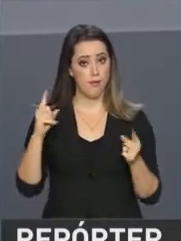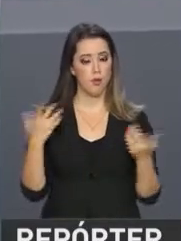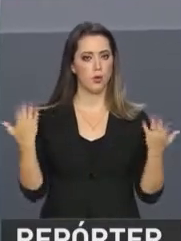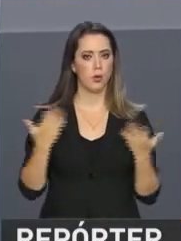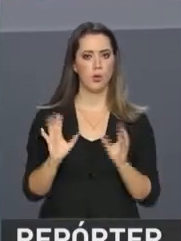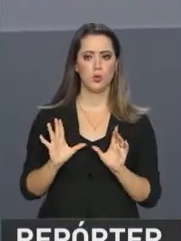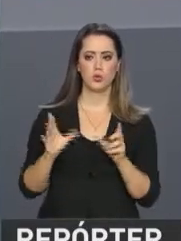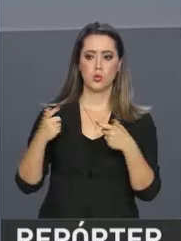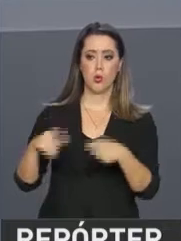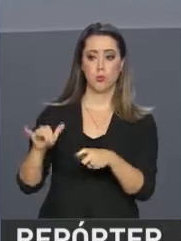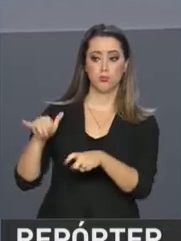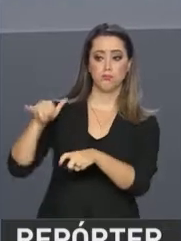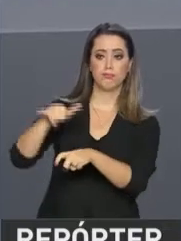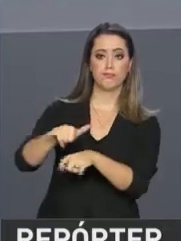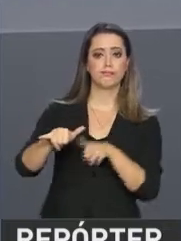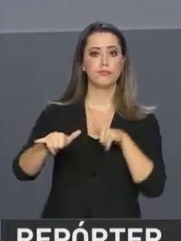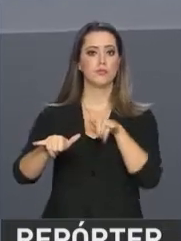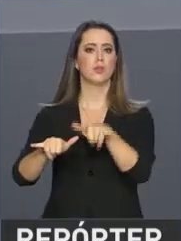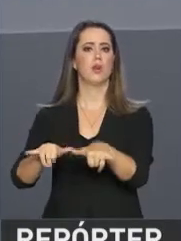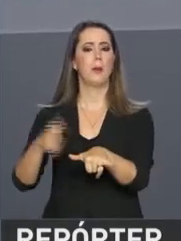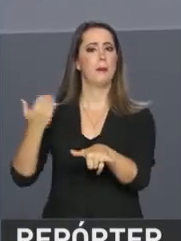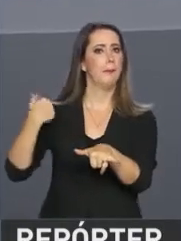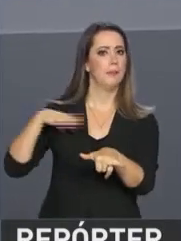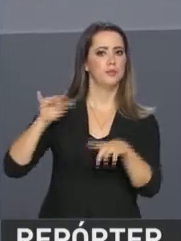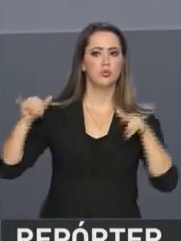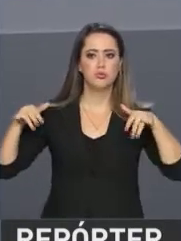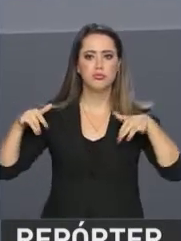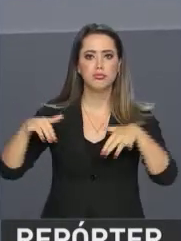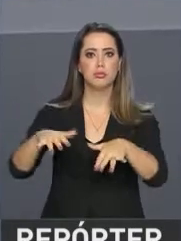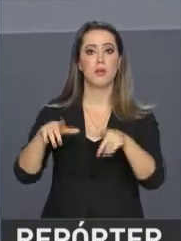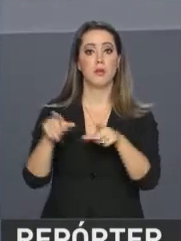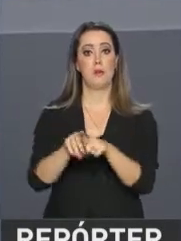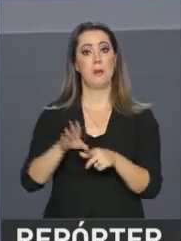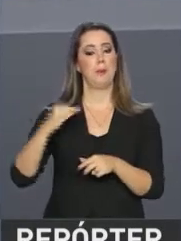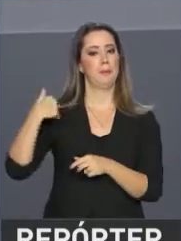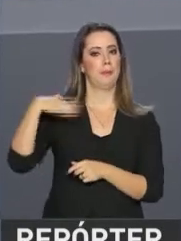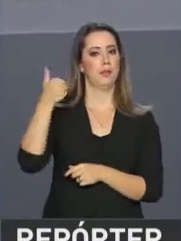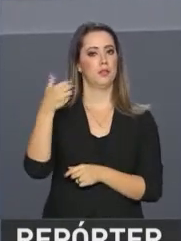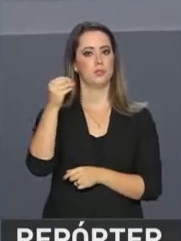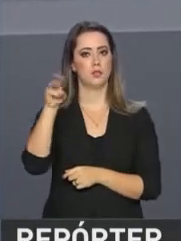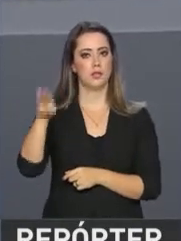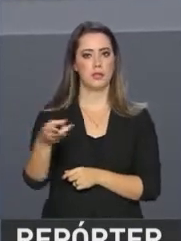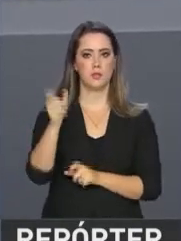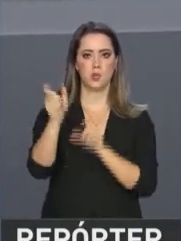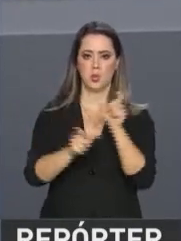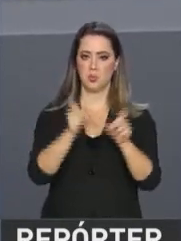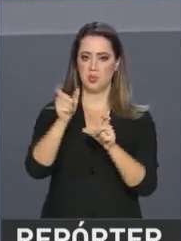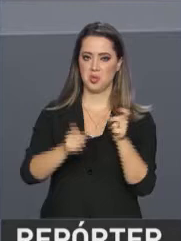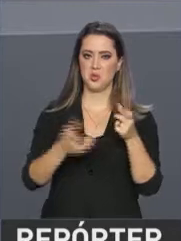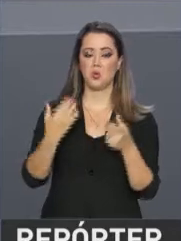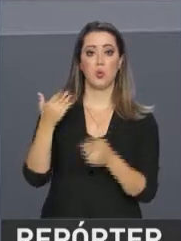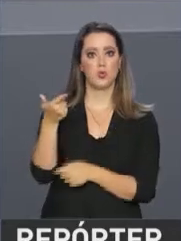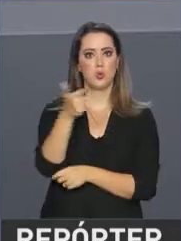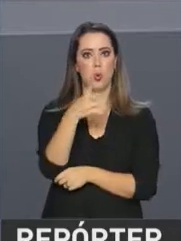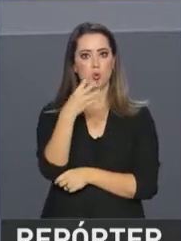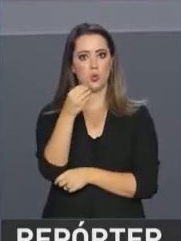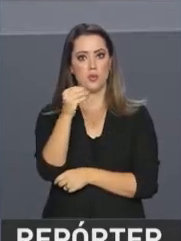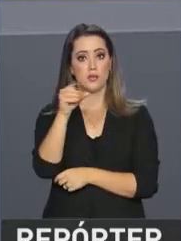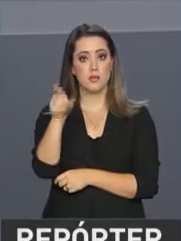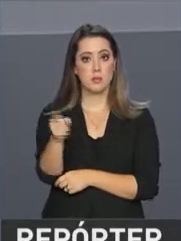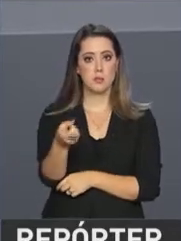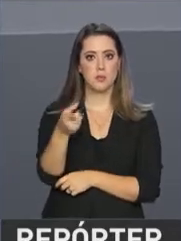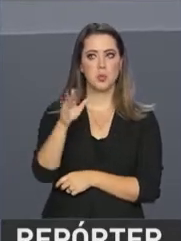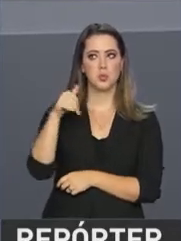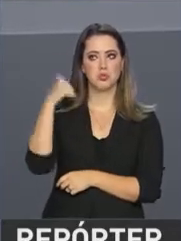aeroportos ficam mais movimentados são mais de 10 milhões de viajantes brasileiros e outras 400 mil estrangeiros que aproveitam para curtir